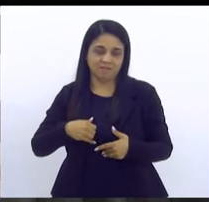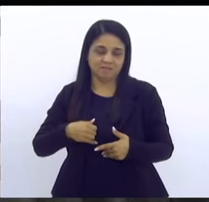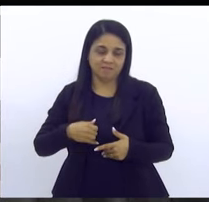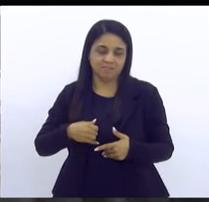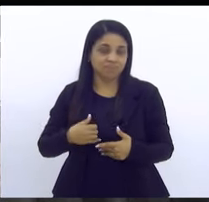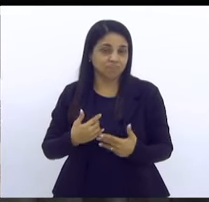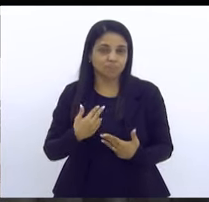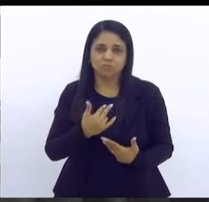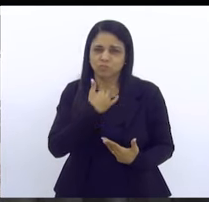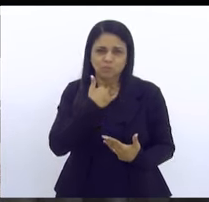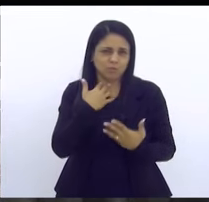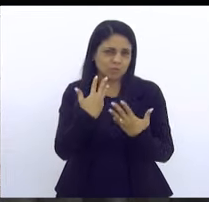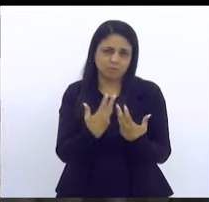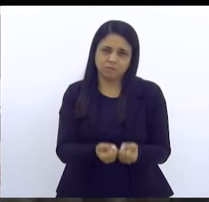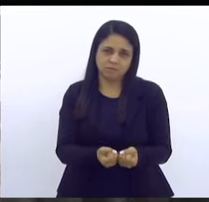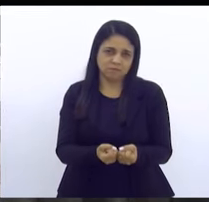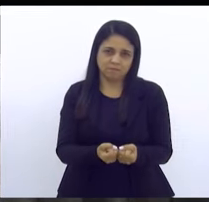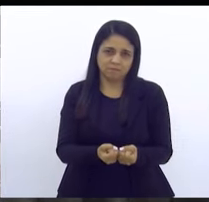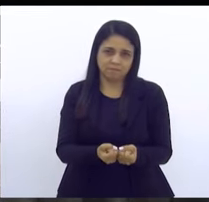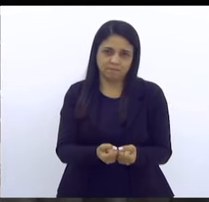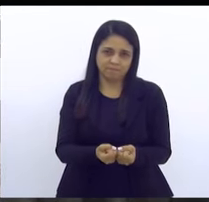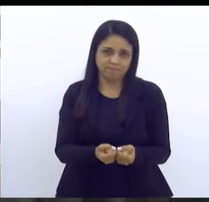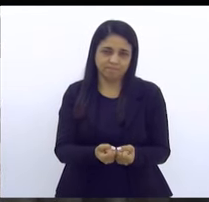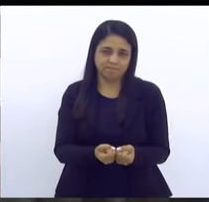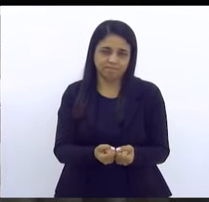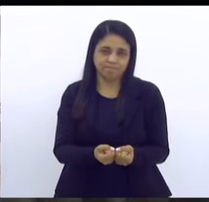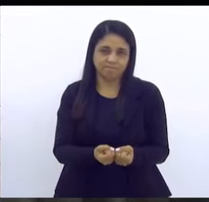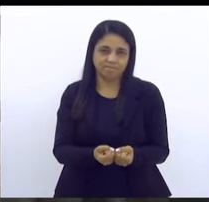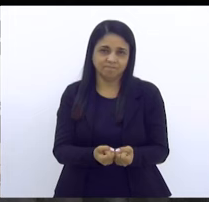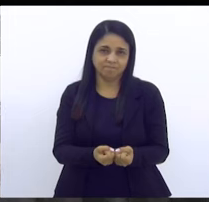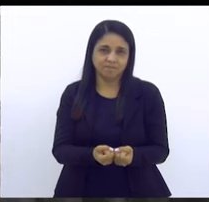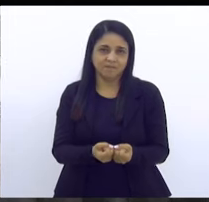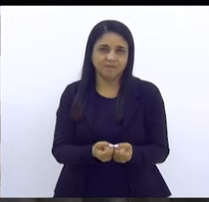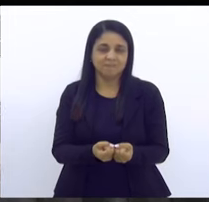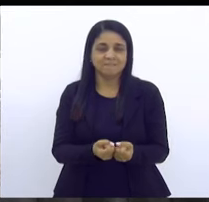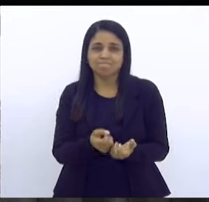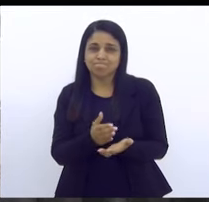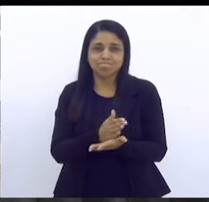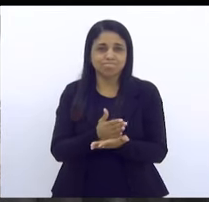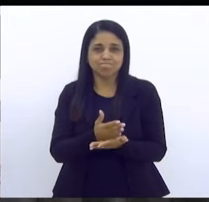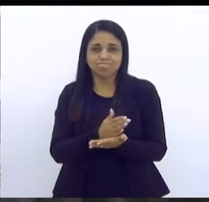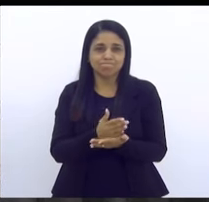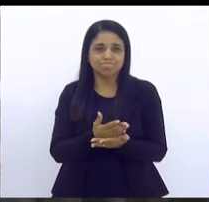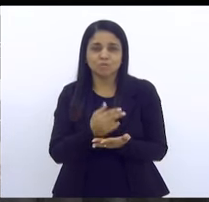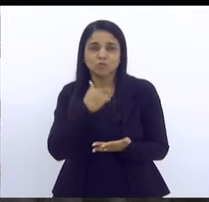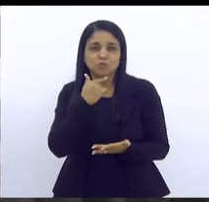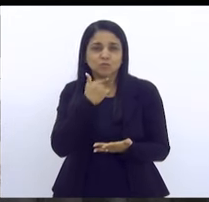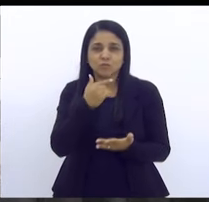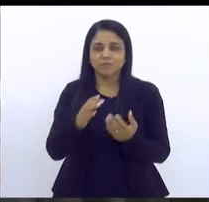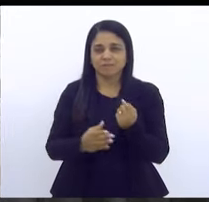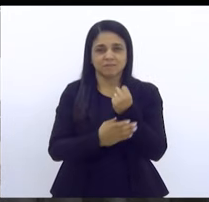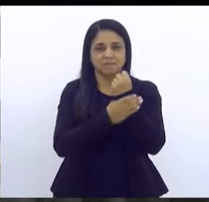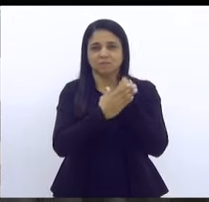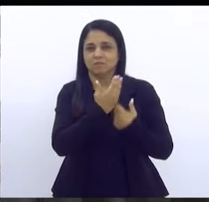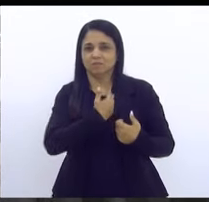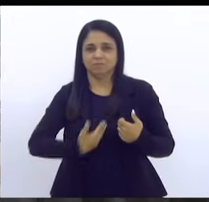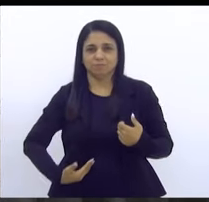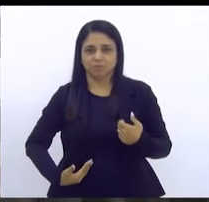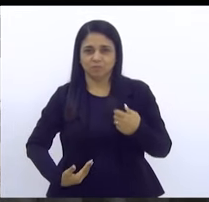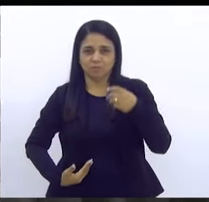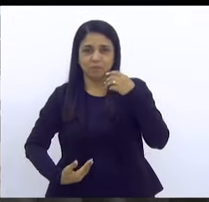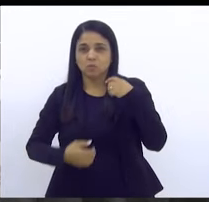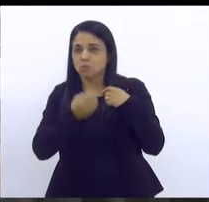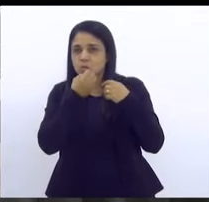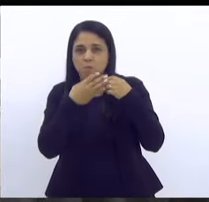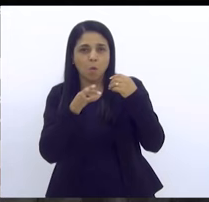o que nós não podemos aceitar é essa instabilidade na segurança pública. Isso não é bom para as